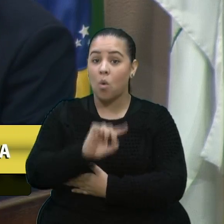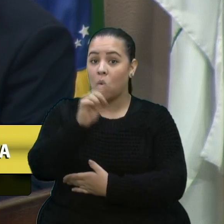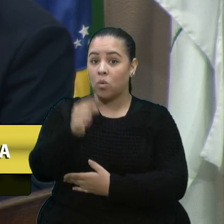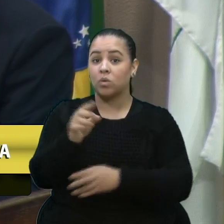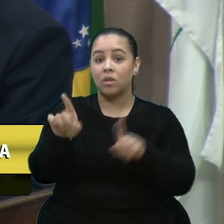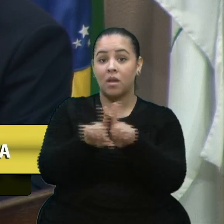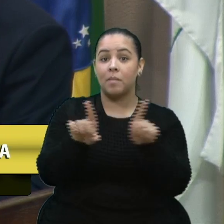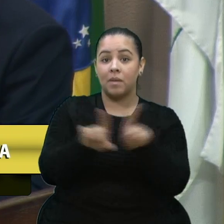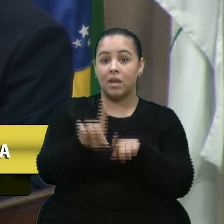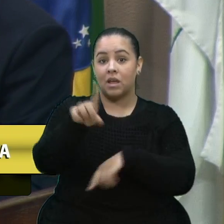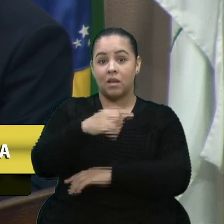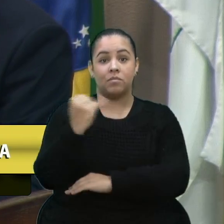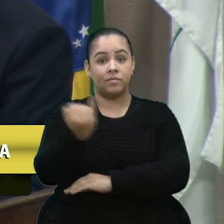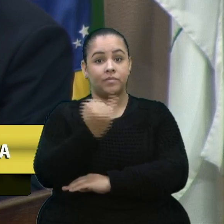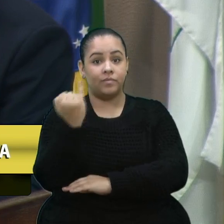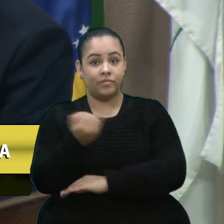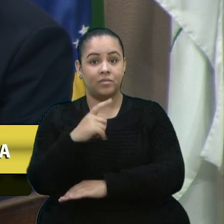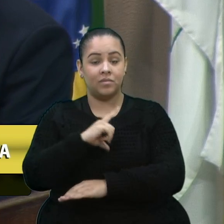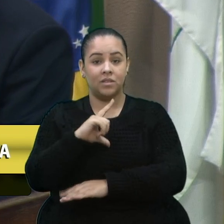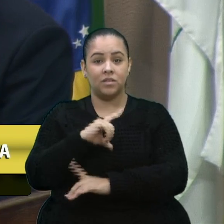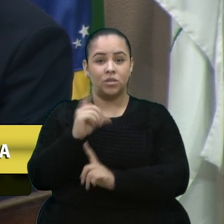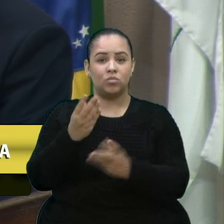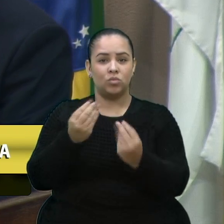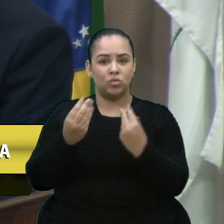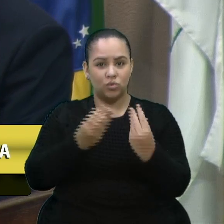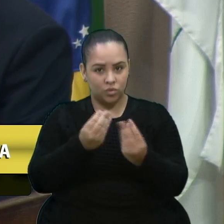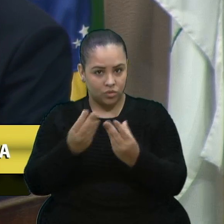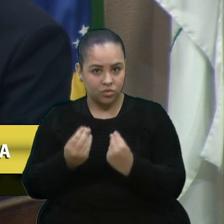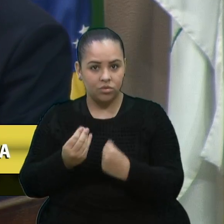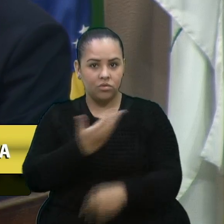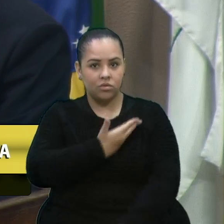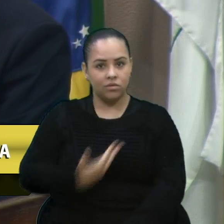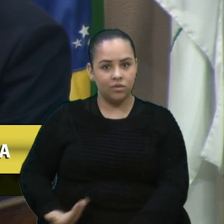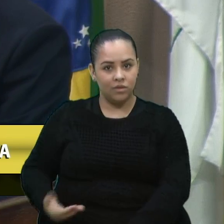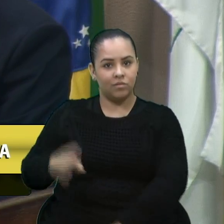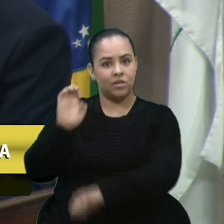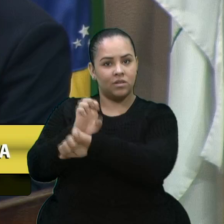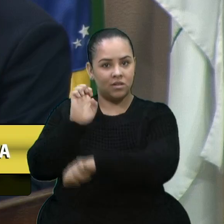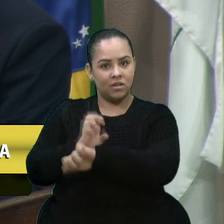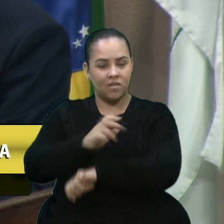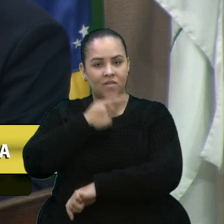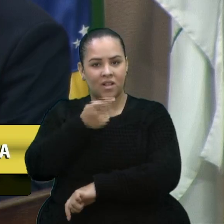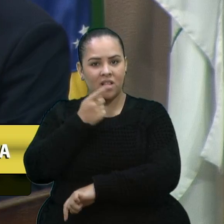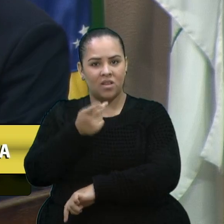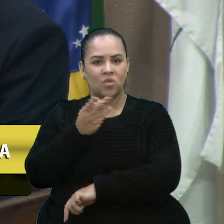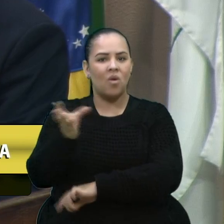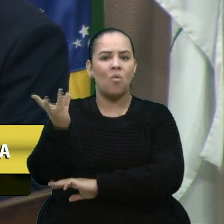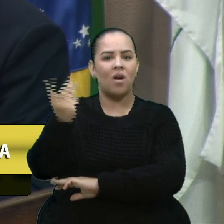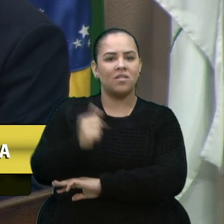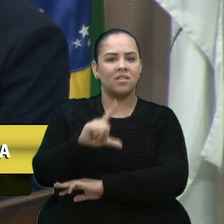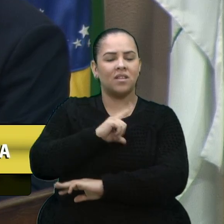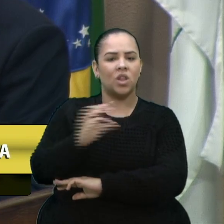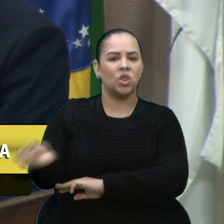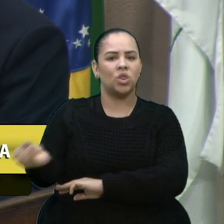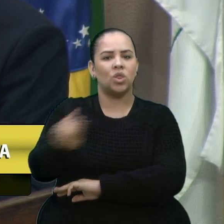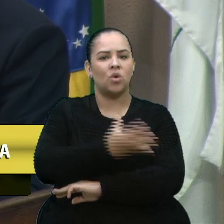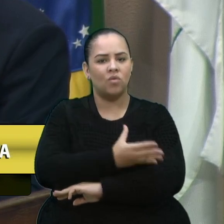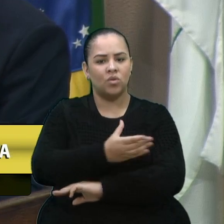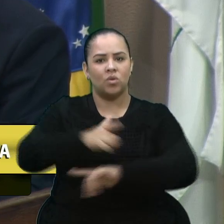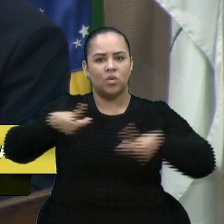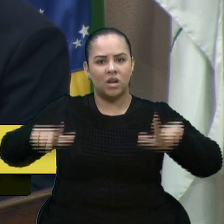a fundamentar, os excessos da proposição do governo do estado diz respeito ao número de novas praças de